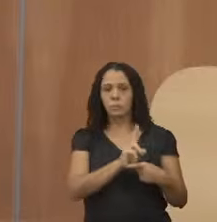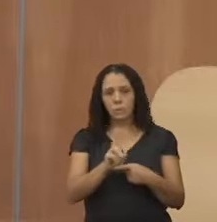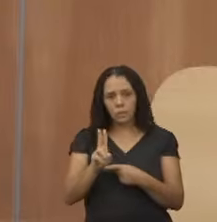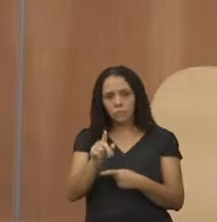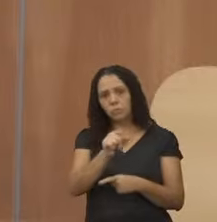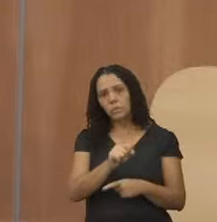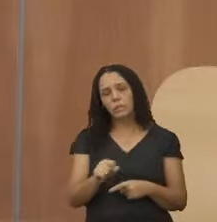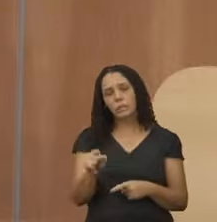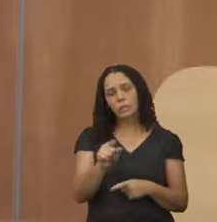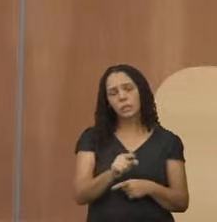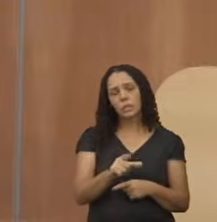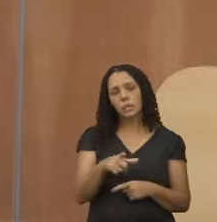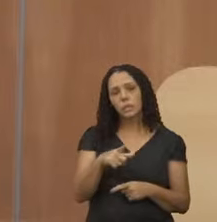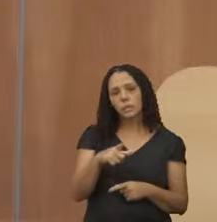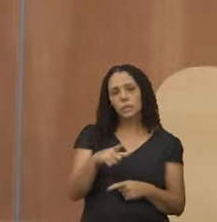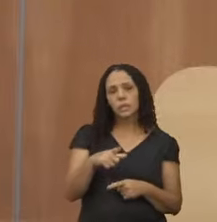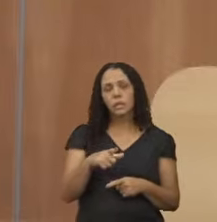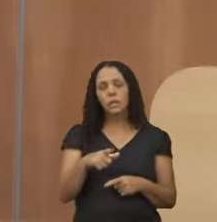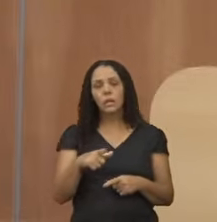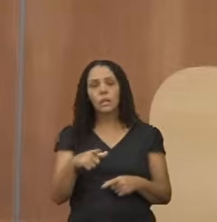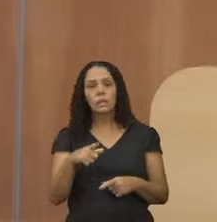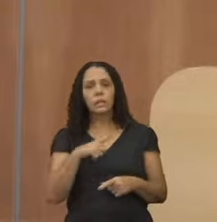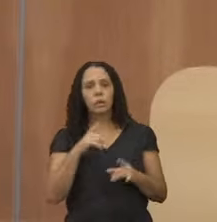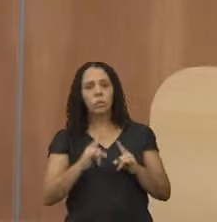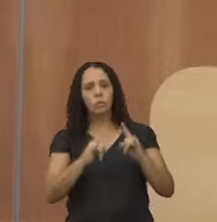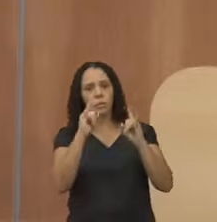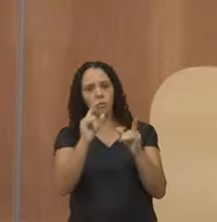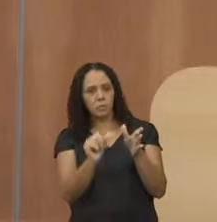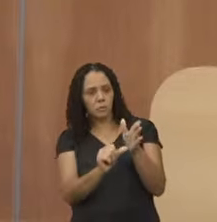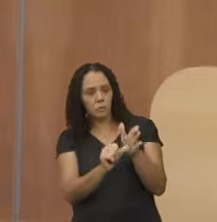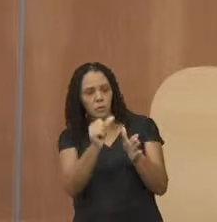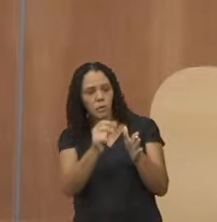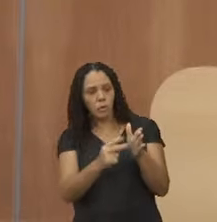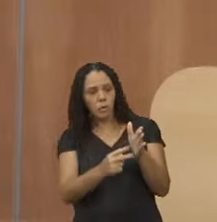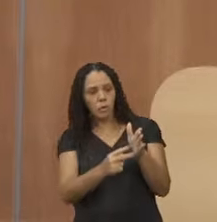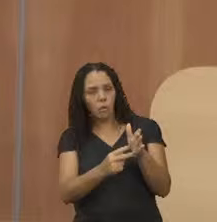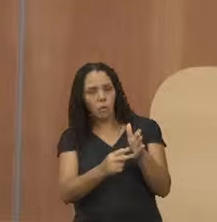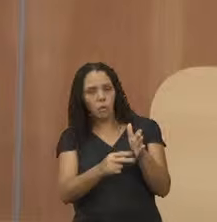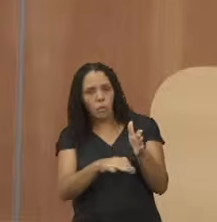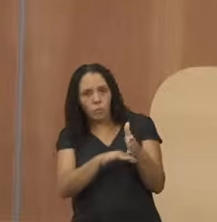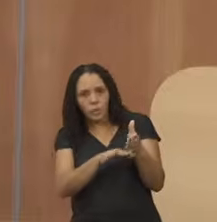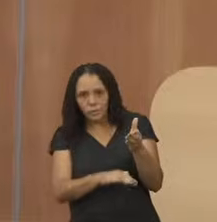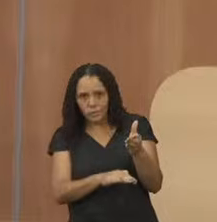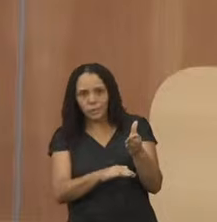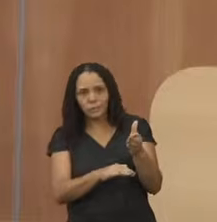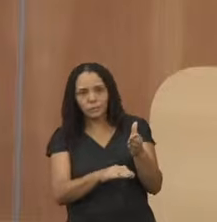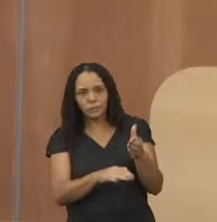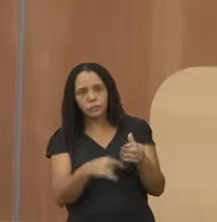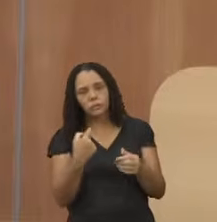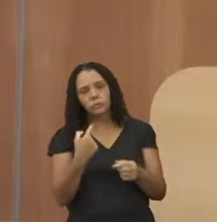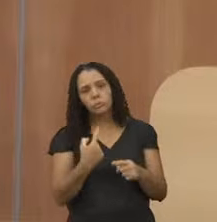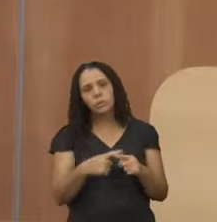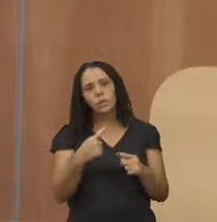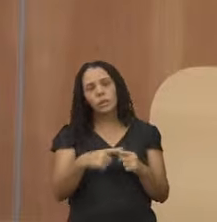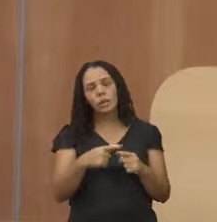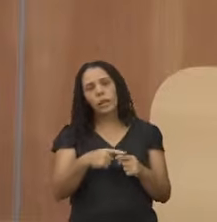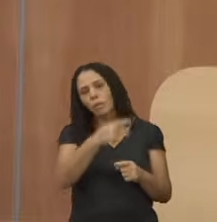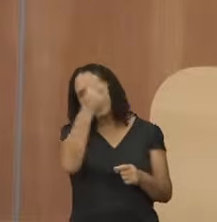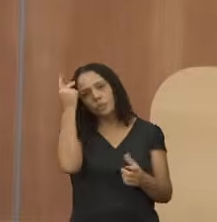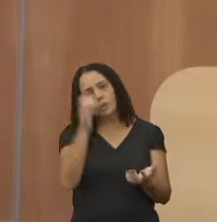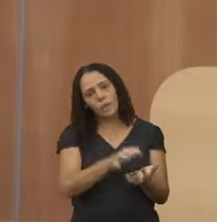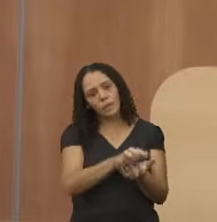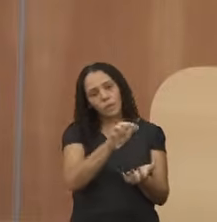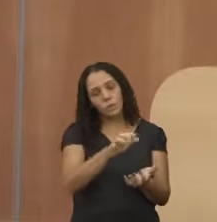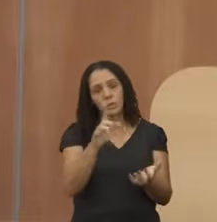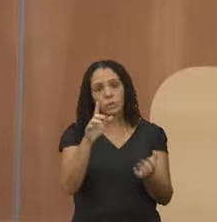sejam no primeiro andar, no térreo praticamente, porque, né, o idoso hoje, as pessoas têm problema de deficiência, se for no andar de